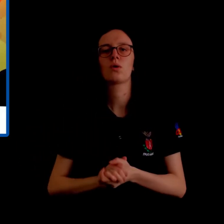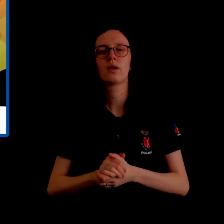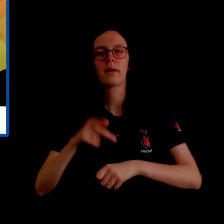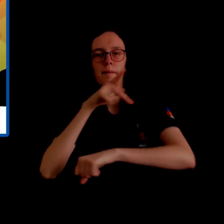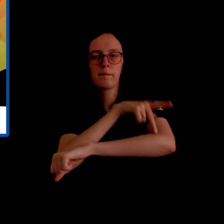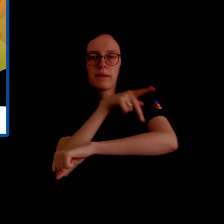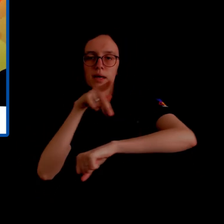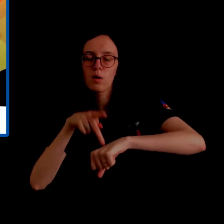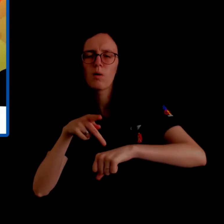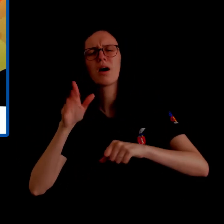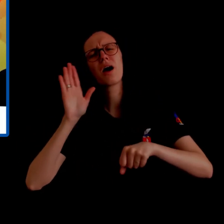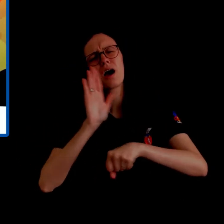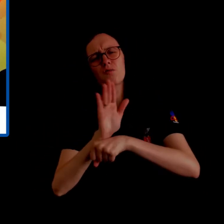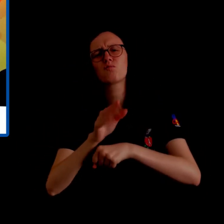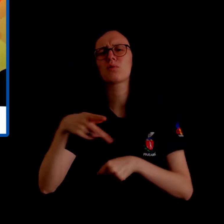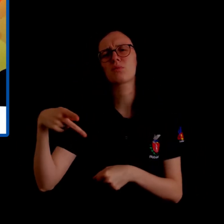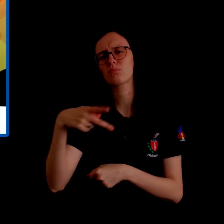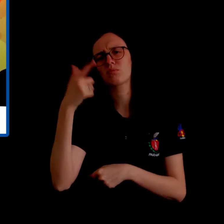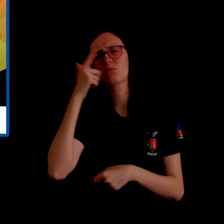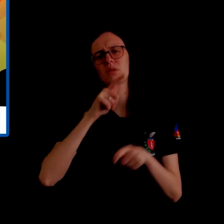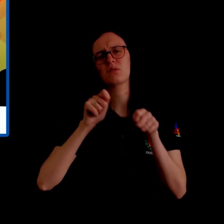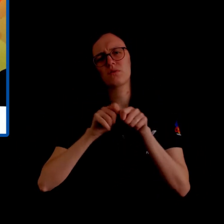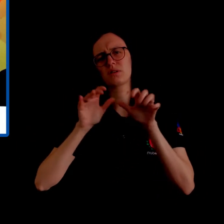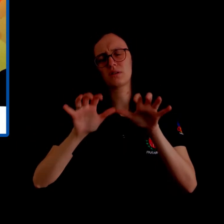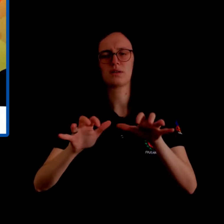pedagogos, ajudem os professores a fazer isso.